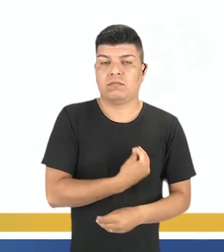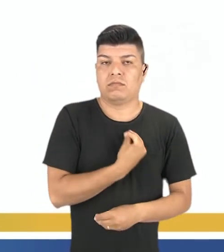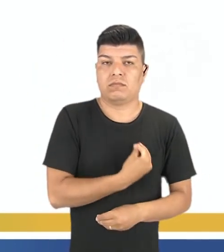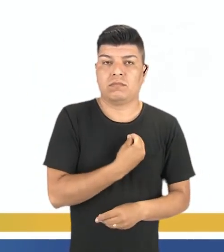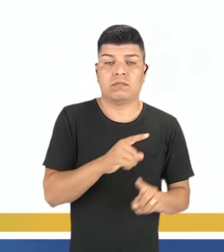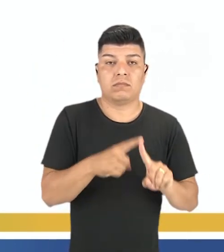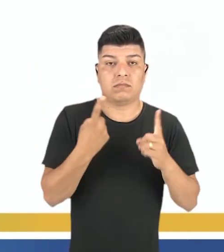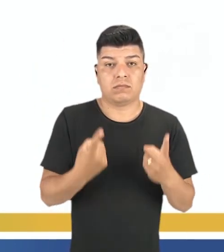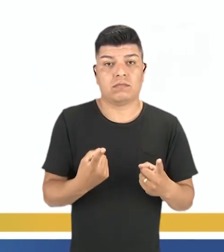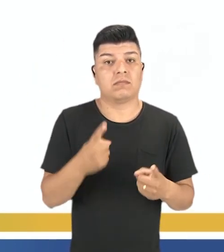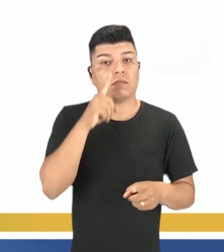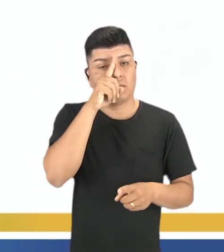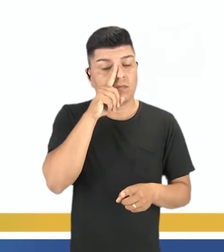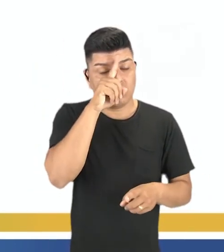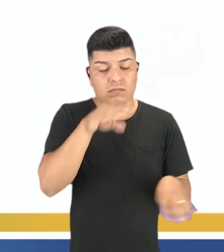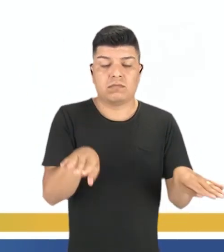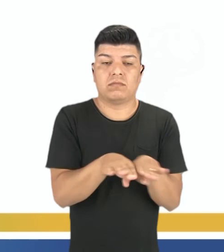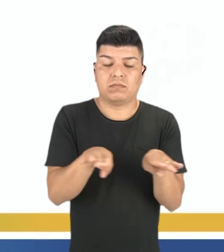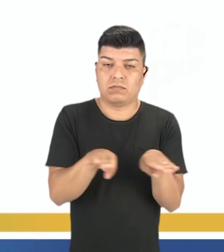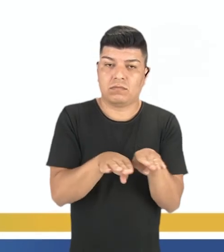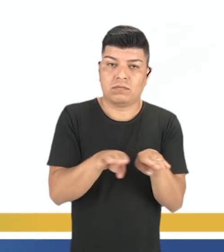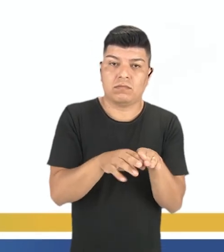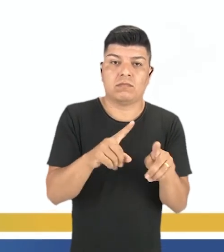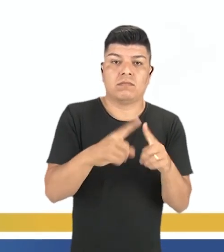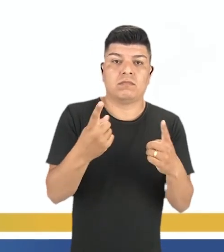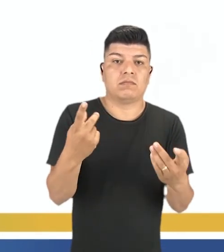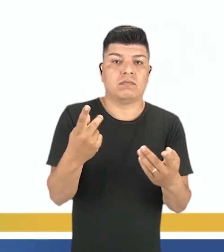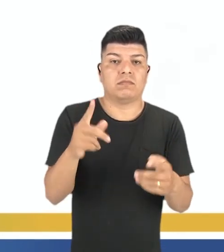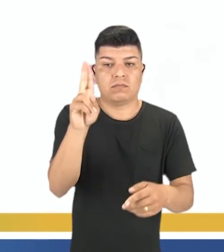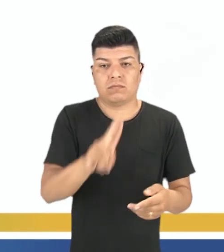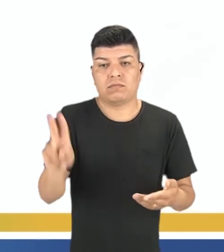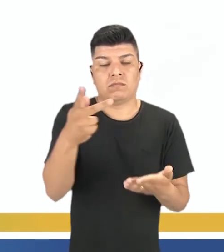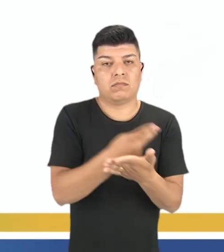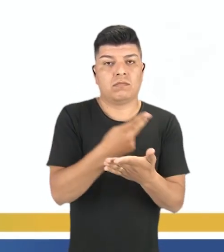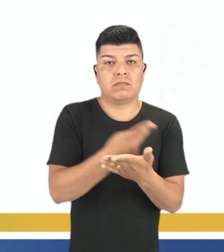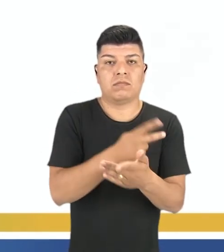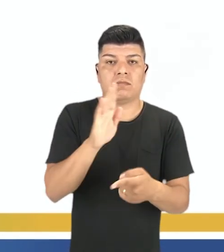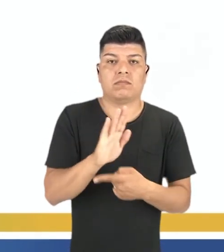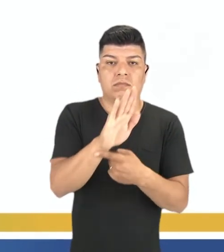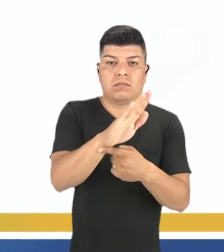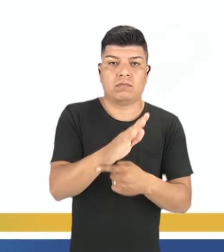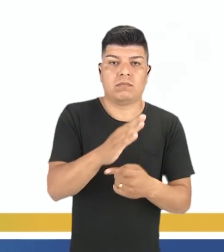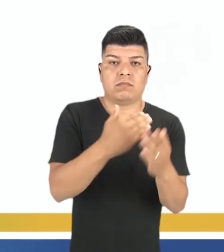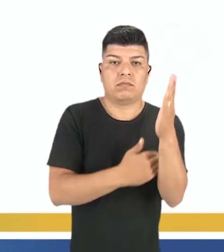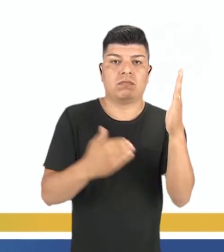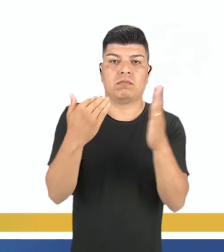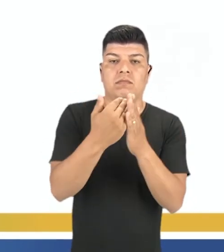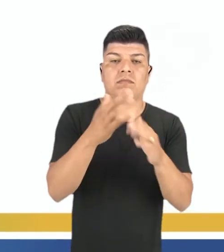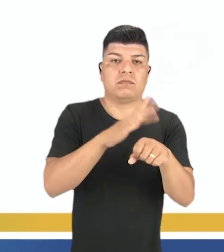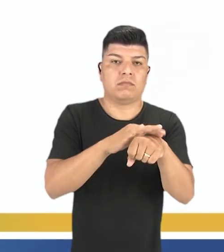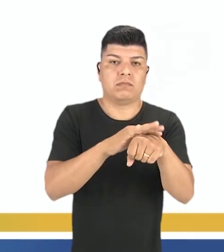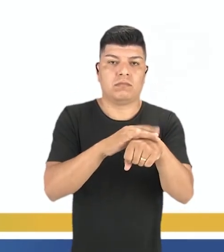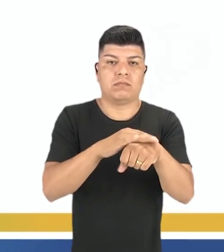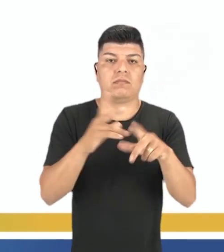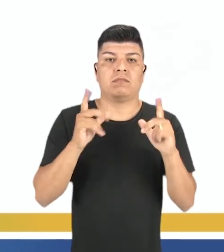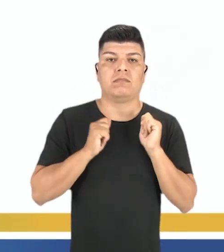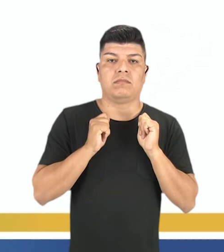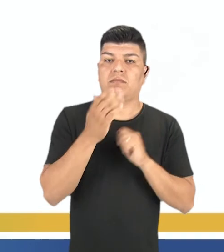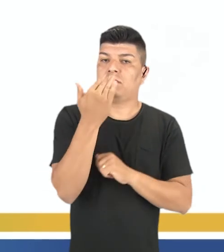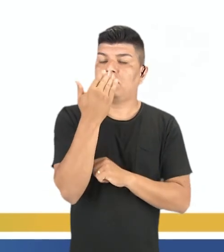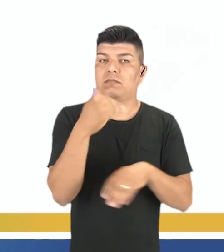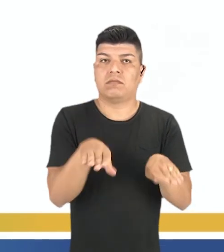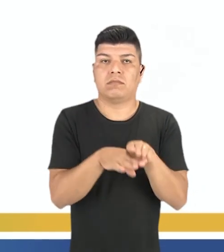vidas, porém é uma arma quando mal utilizada, contribuindo para o aumento de doenças relacionadas ao sedentarismo e à